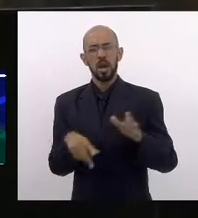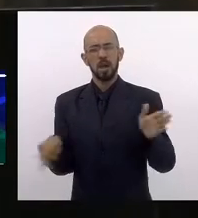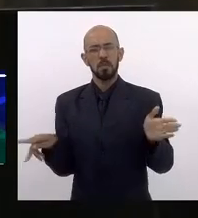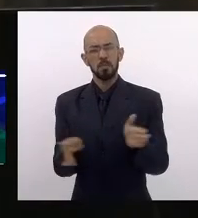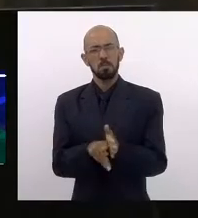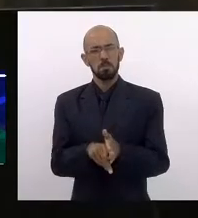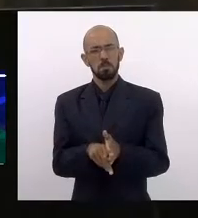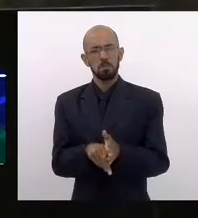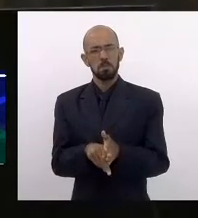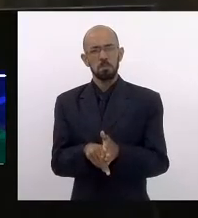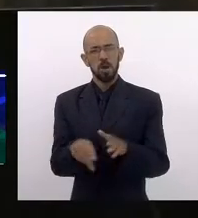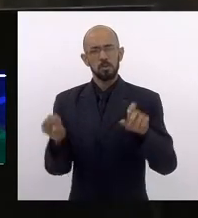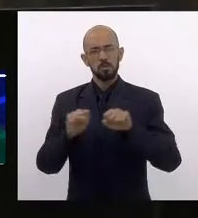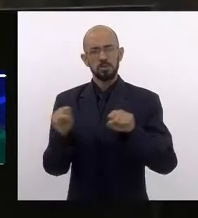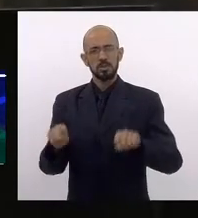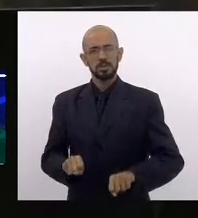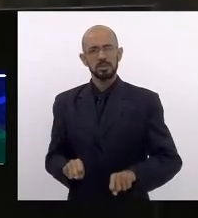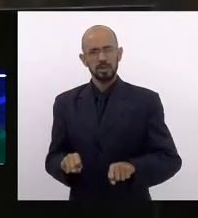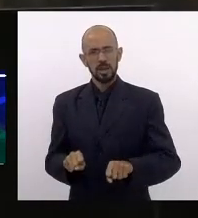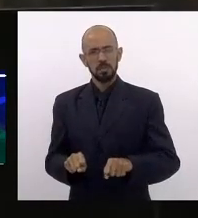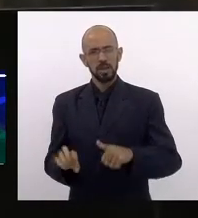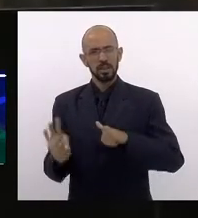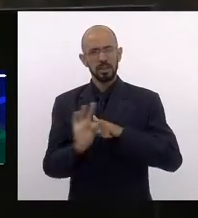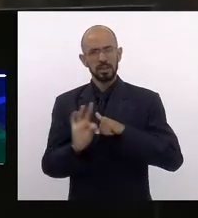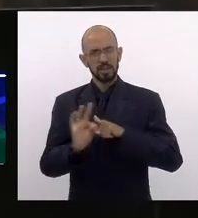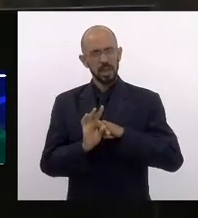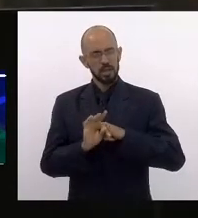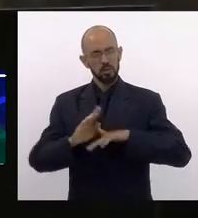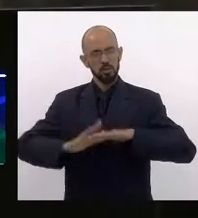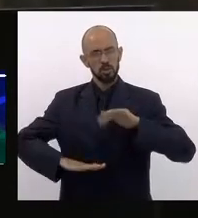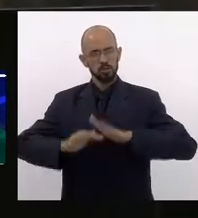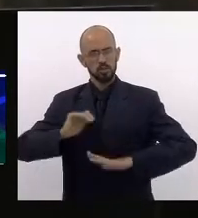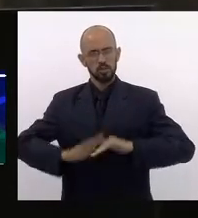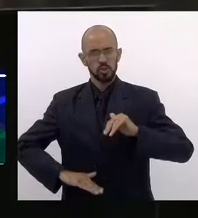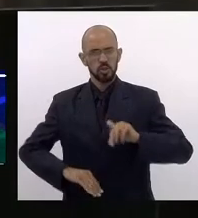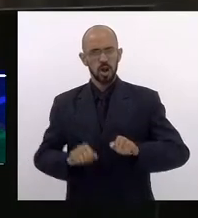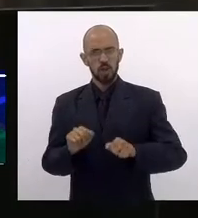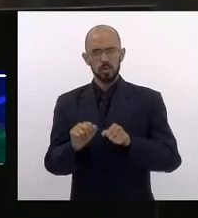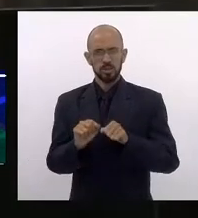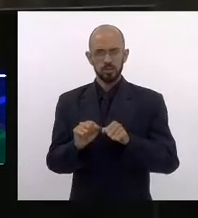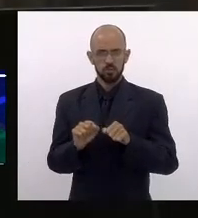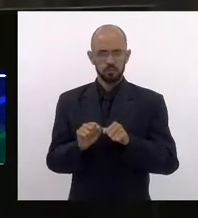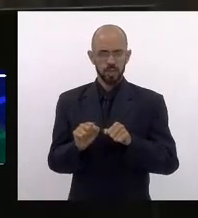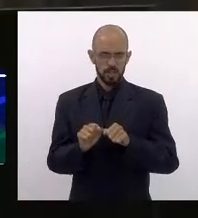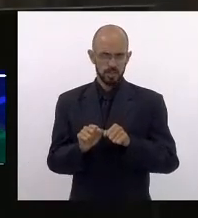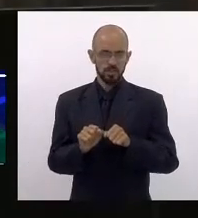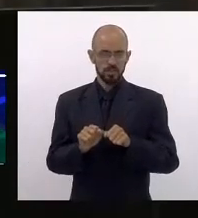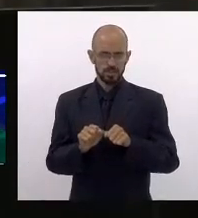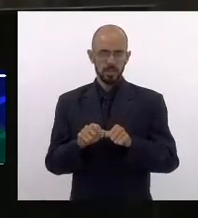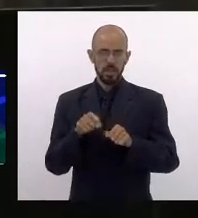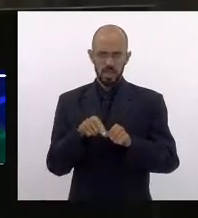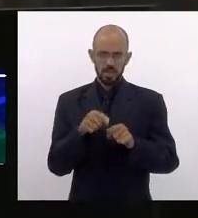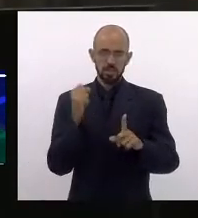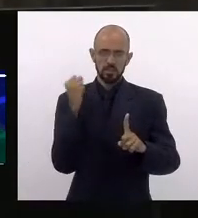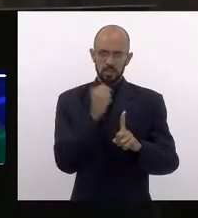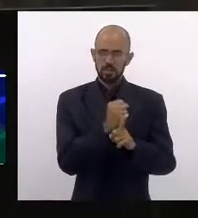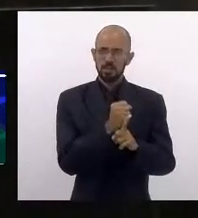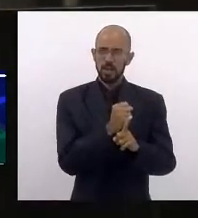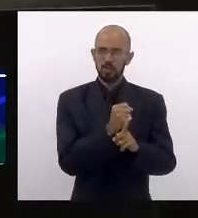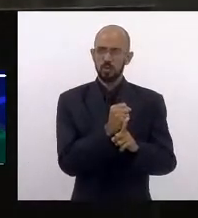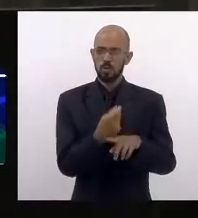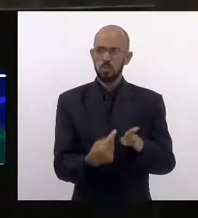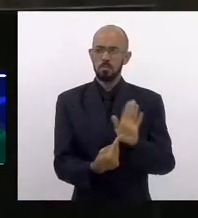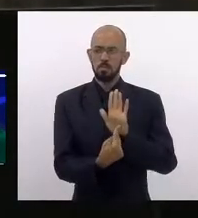ao próprio aparato técnico e profissional que foi feito esse assassinato, demonstra